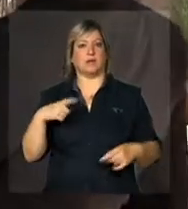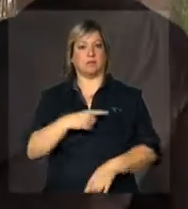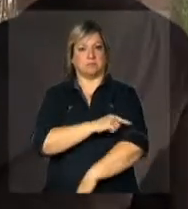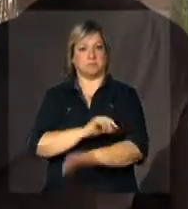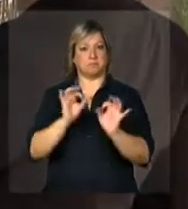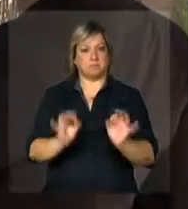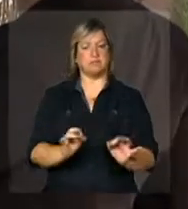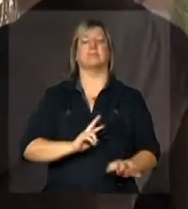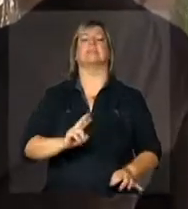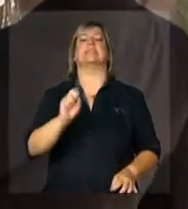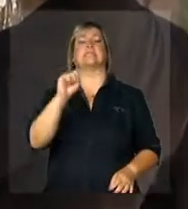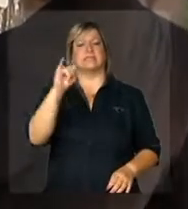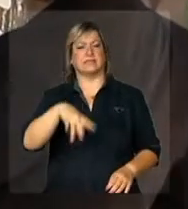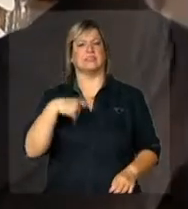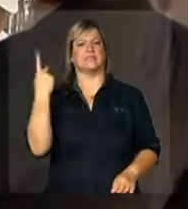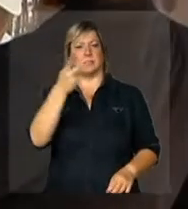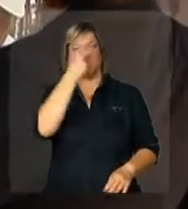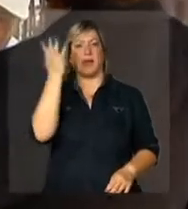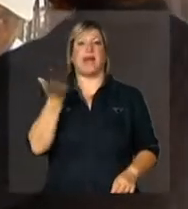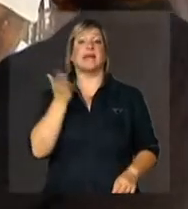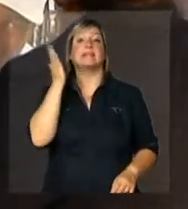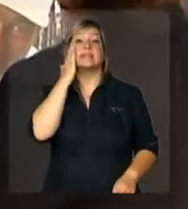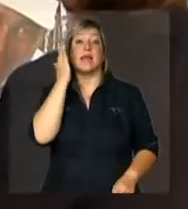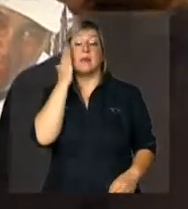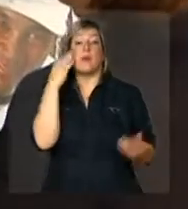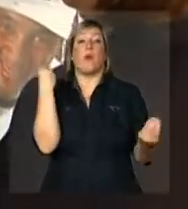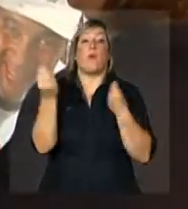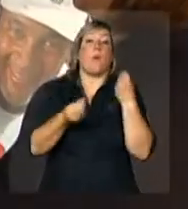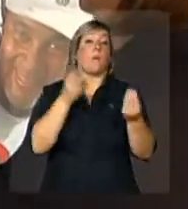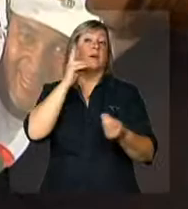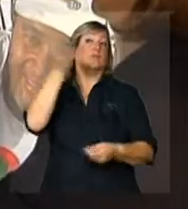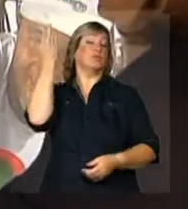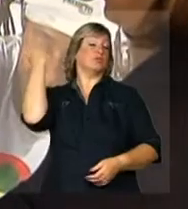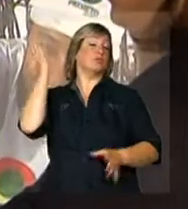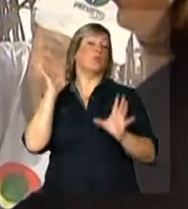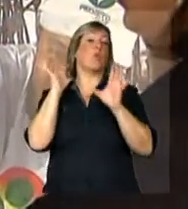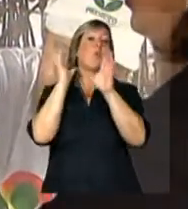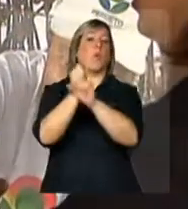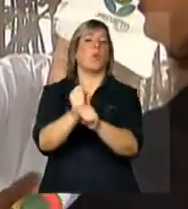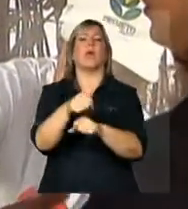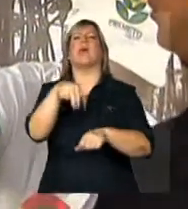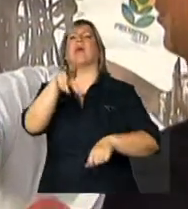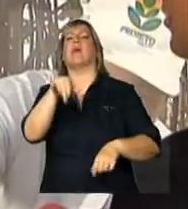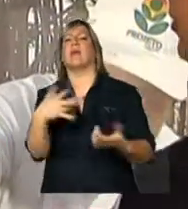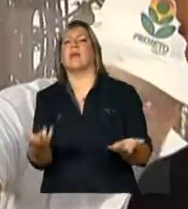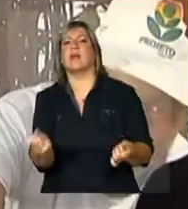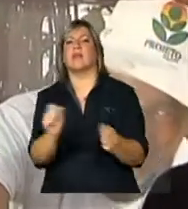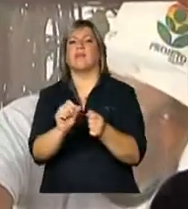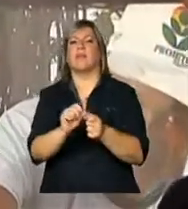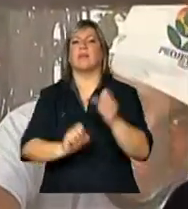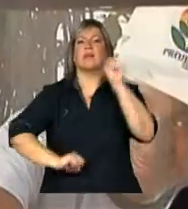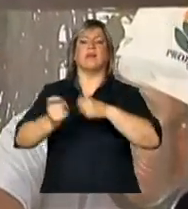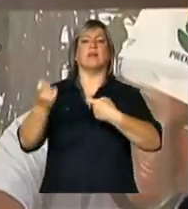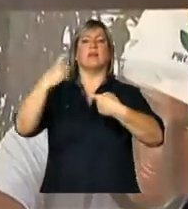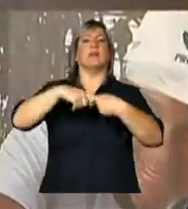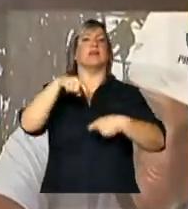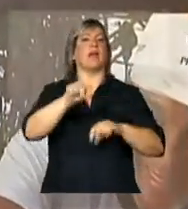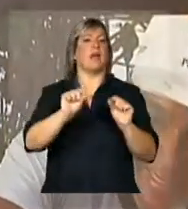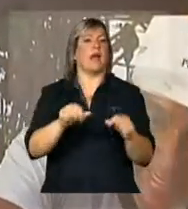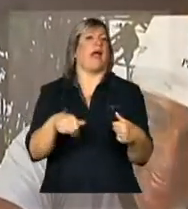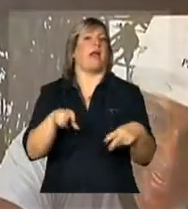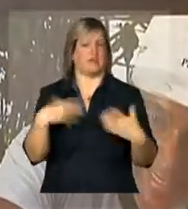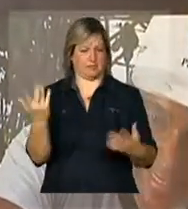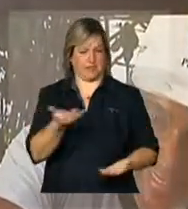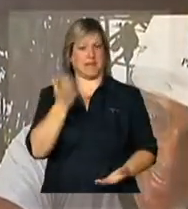justo? Claro que o consumidor quer saber a história por trás do produto. Ele quer saber quem é o parceiro dele nessa